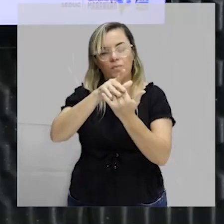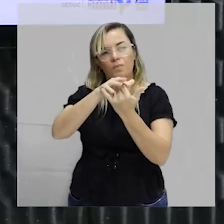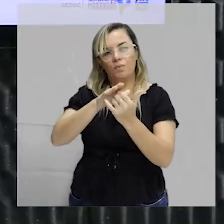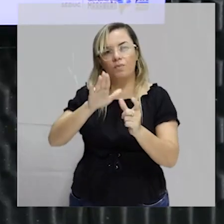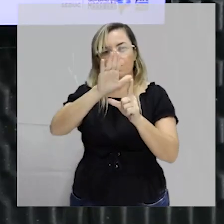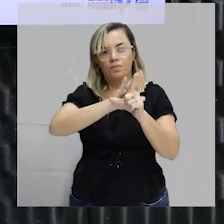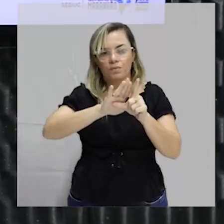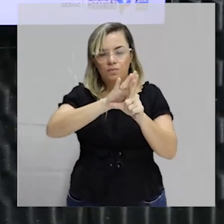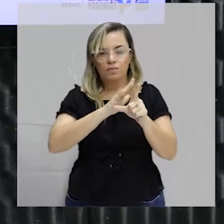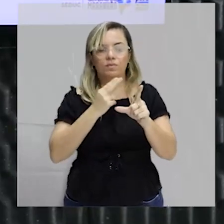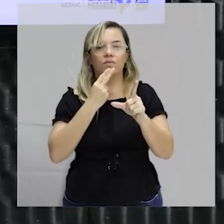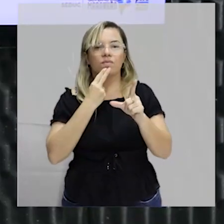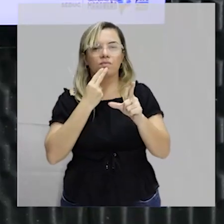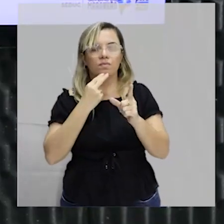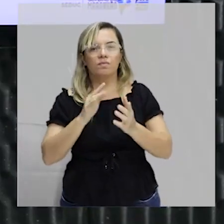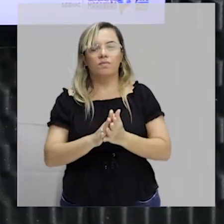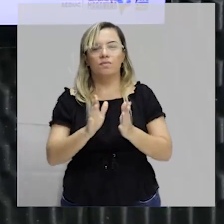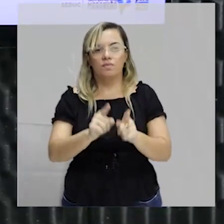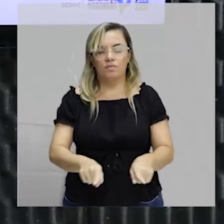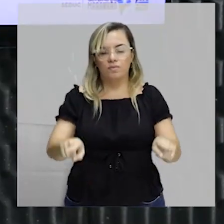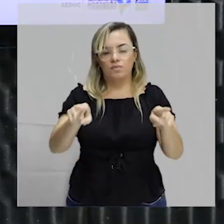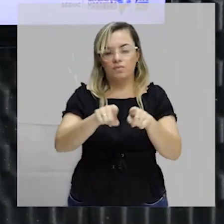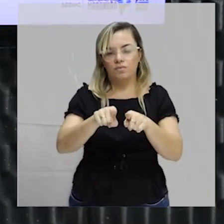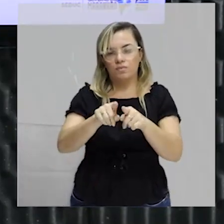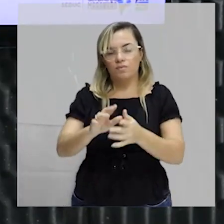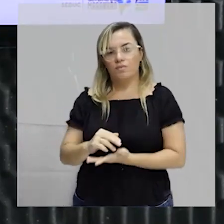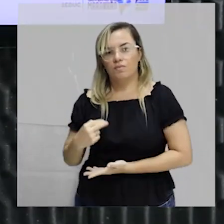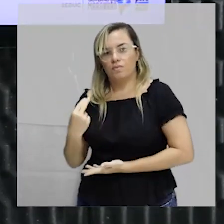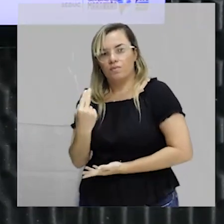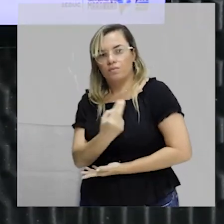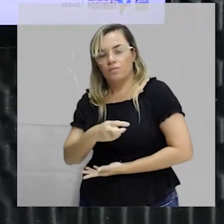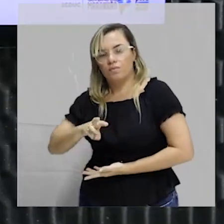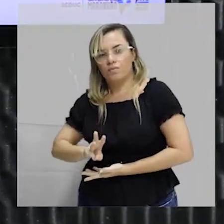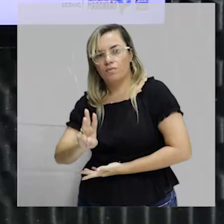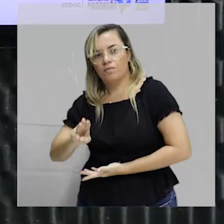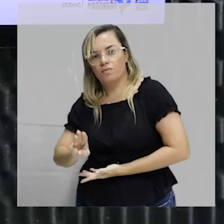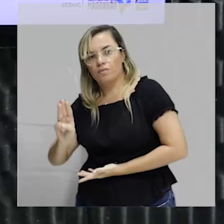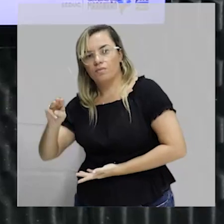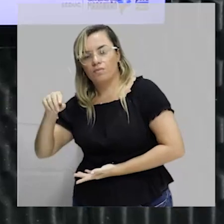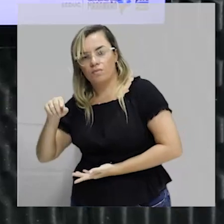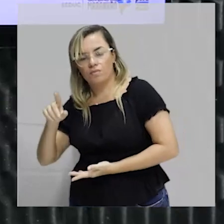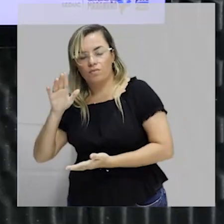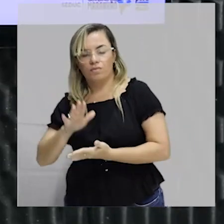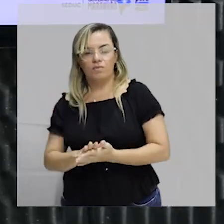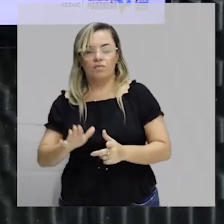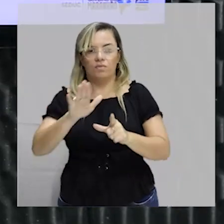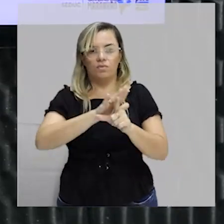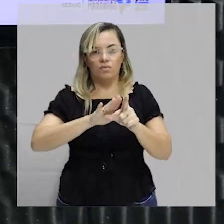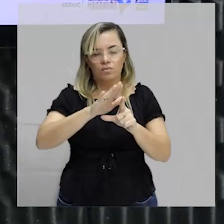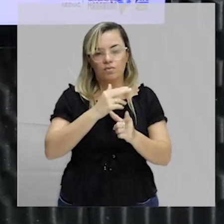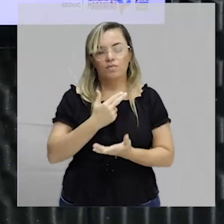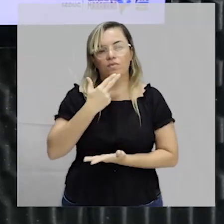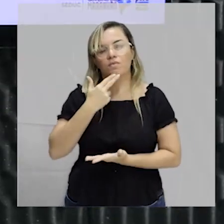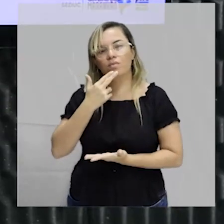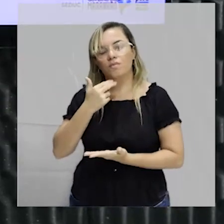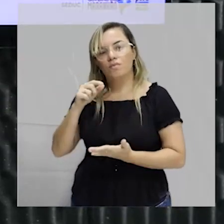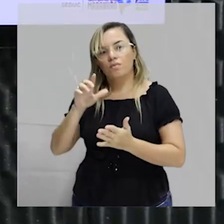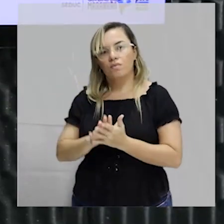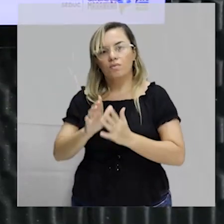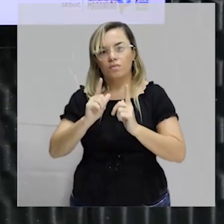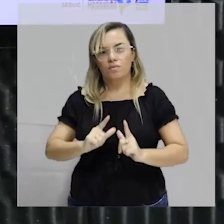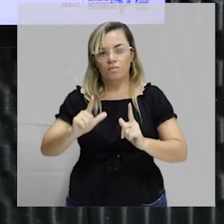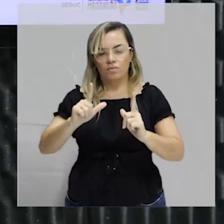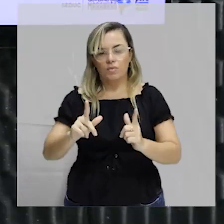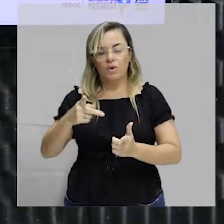plataforma Gonçalves Dias. Também nós temos um site que é plataforma Gonçalves Dias, Portal do Estudante, onde você